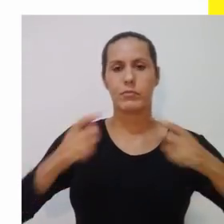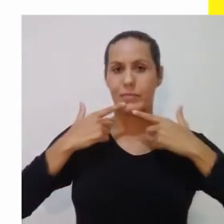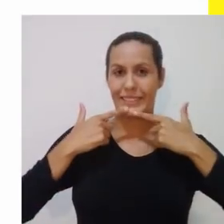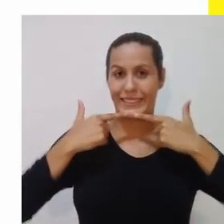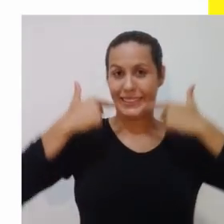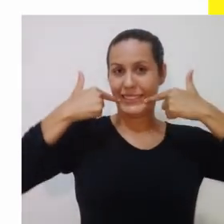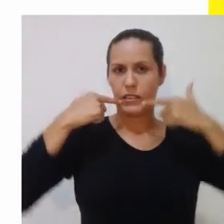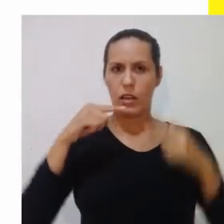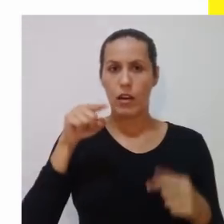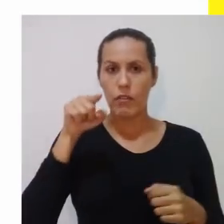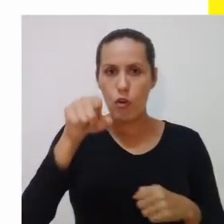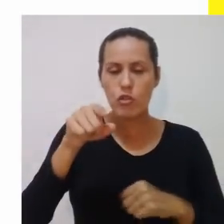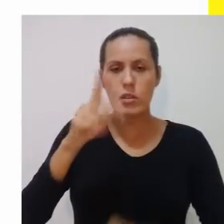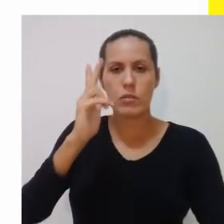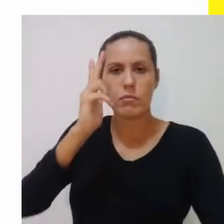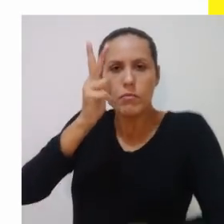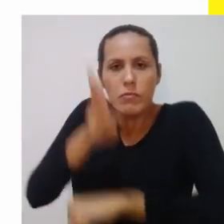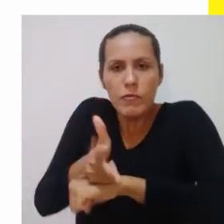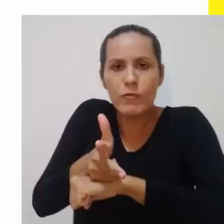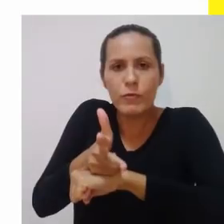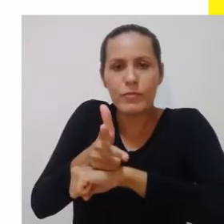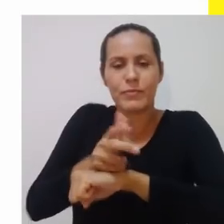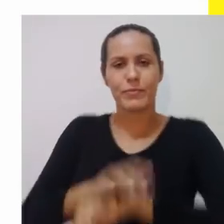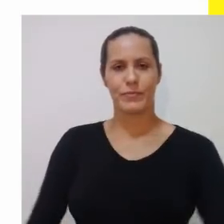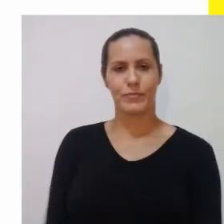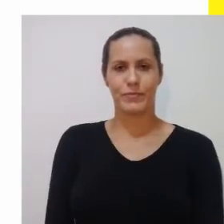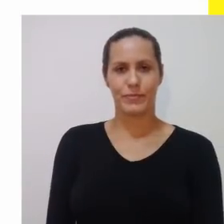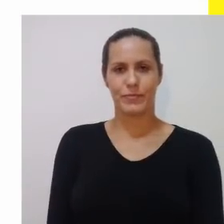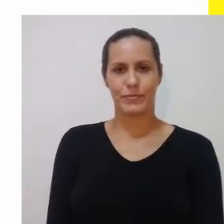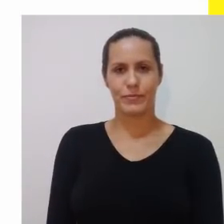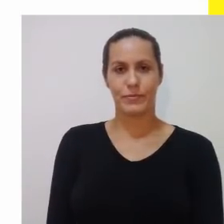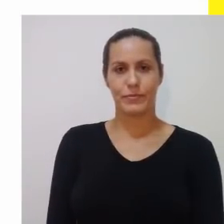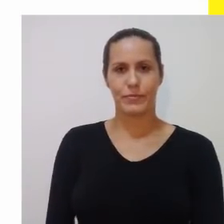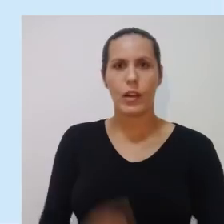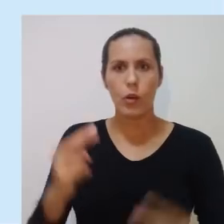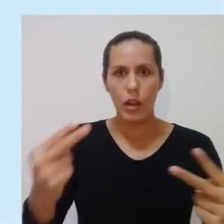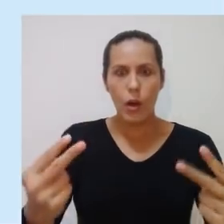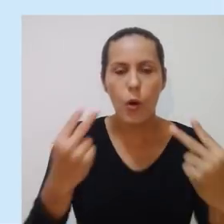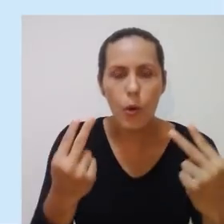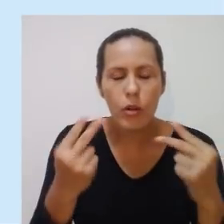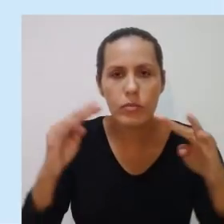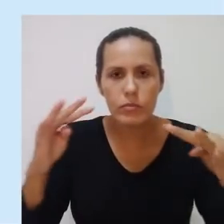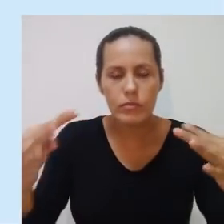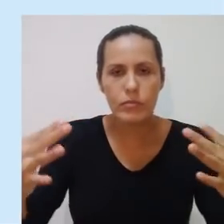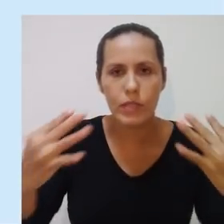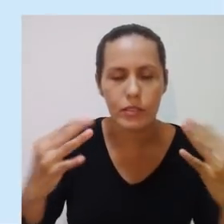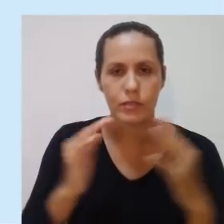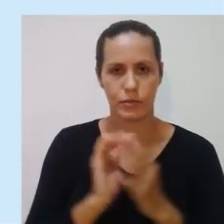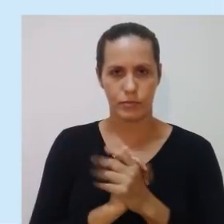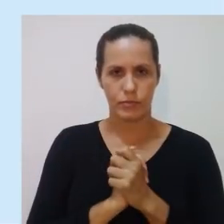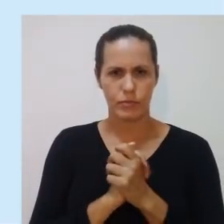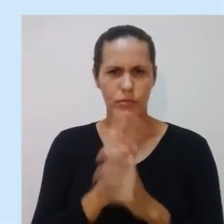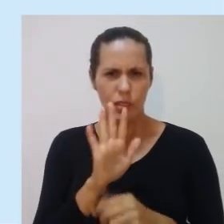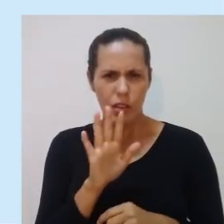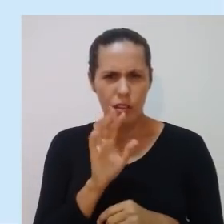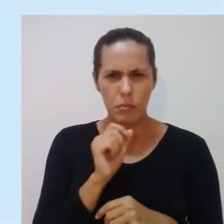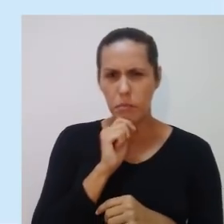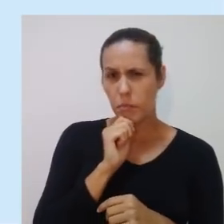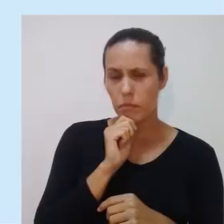aí? Sorria, você está sendo filmado. Olha para mim aqui agora, presta